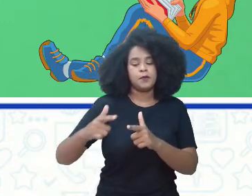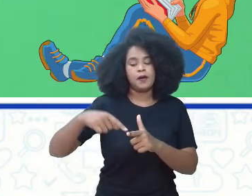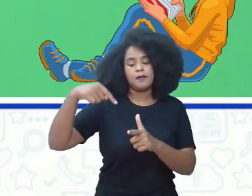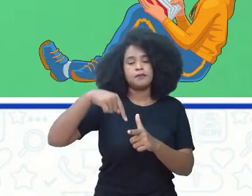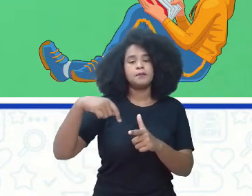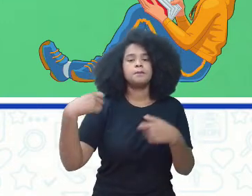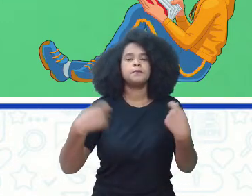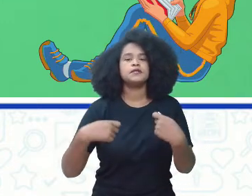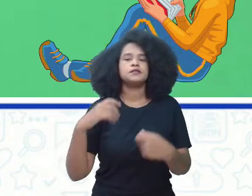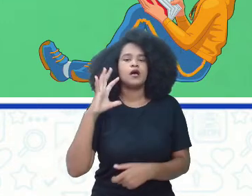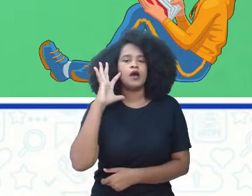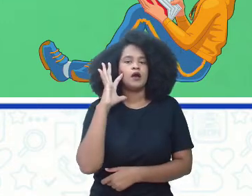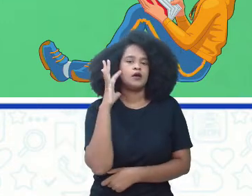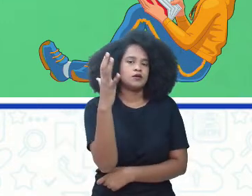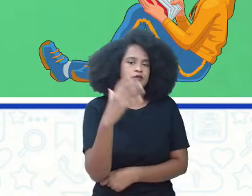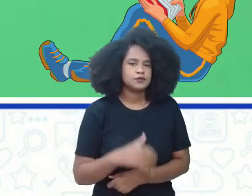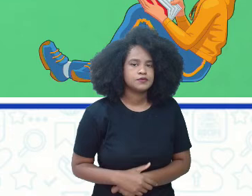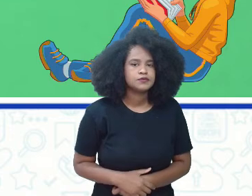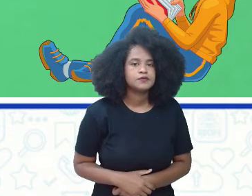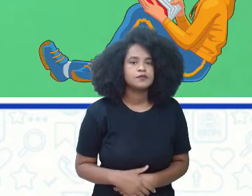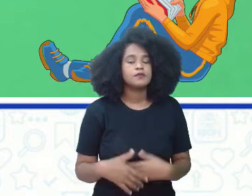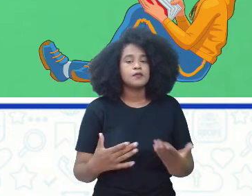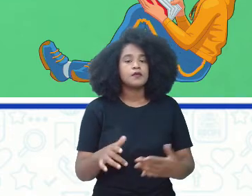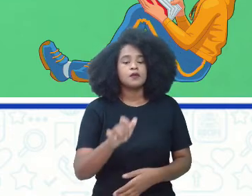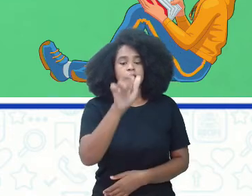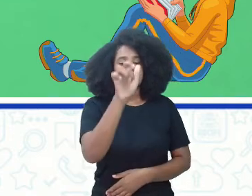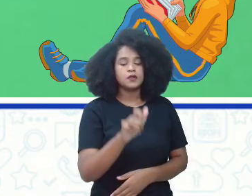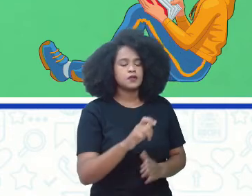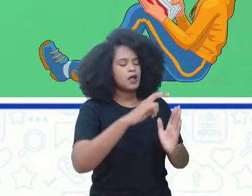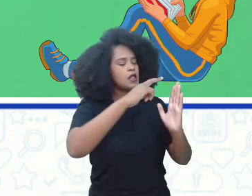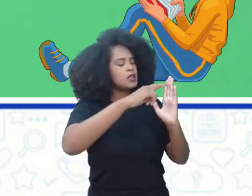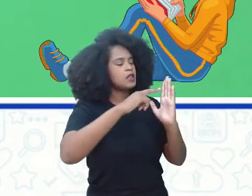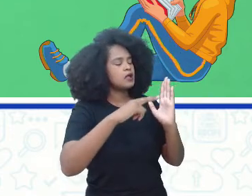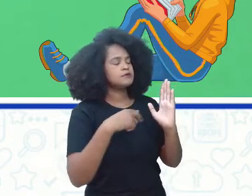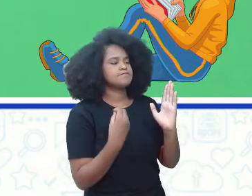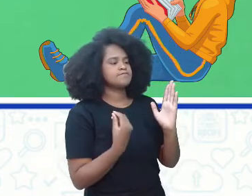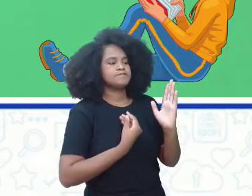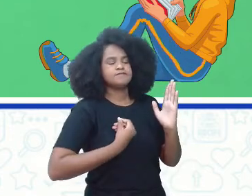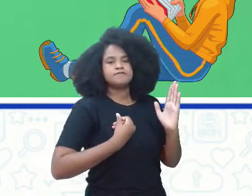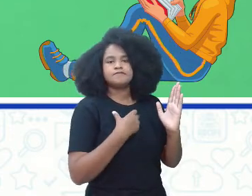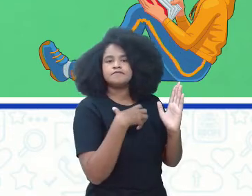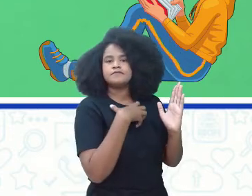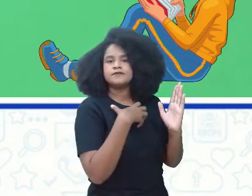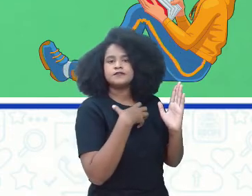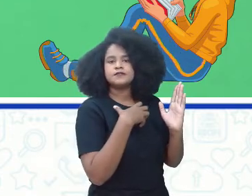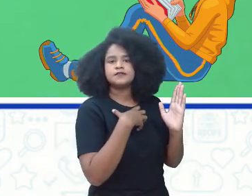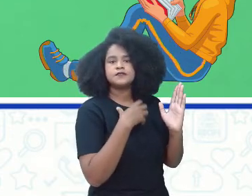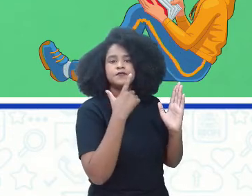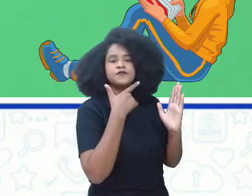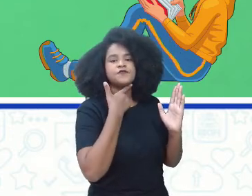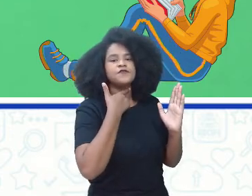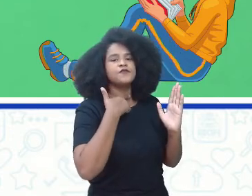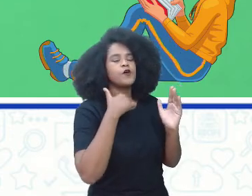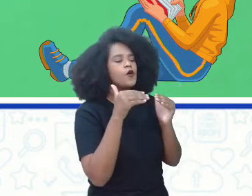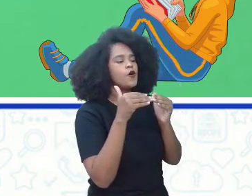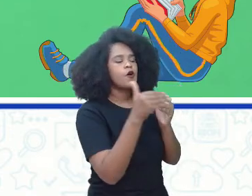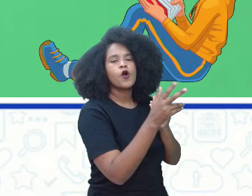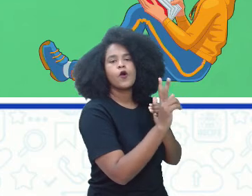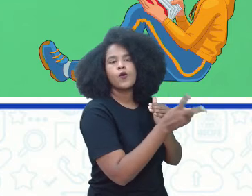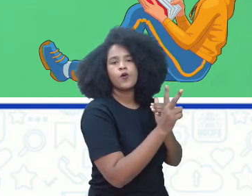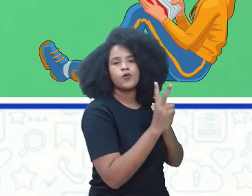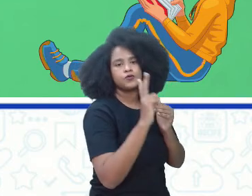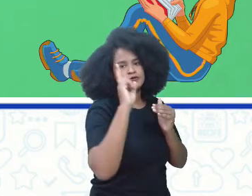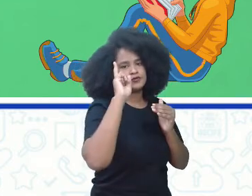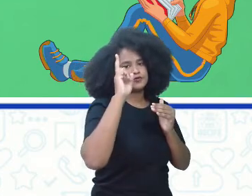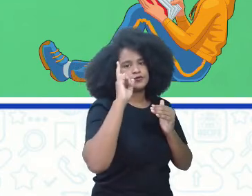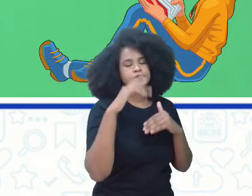o qual cria no leitor ou ouvinte uma expectativa em relação aos fatos. O enredo